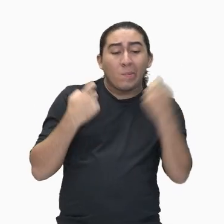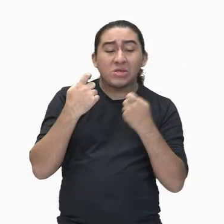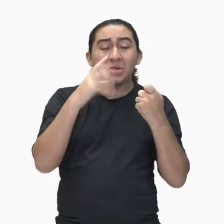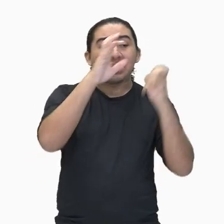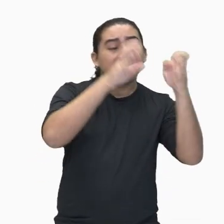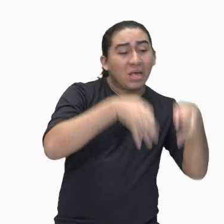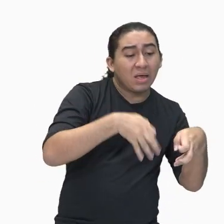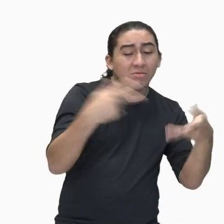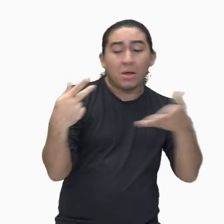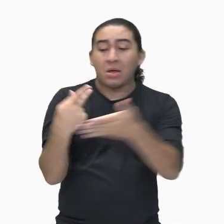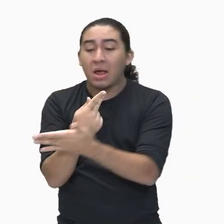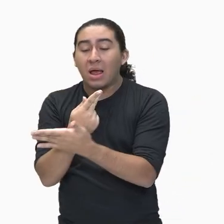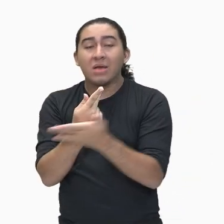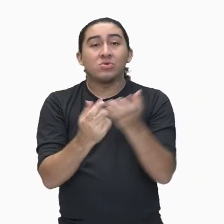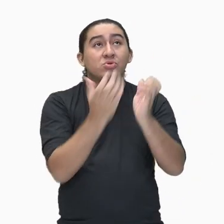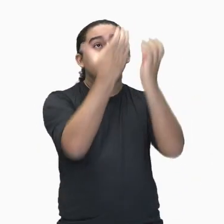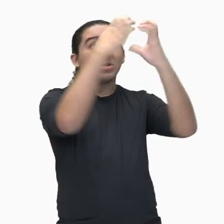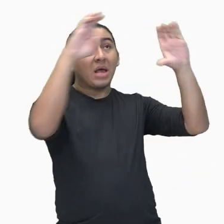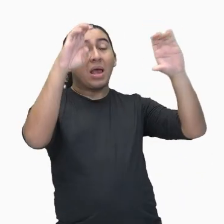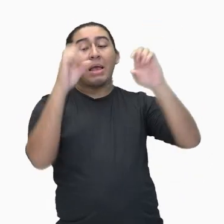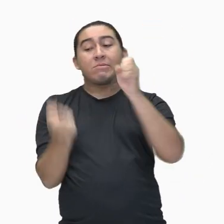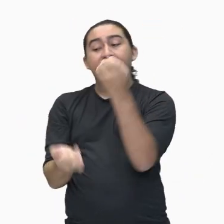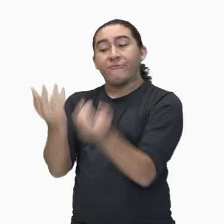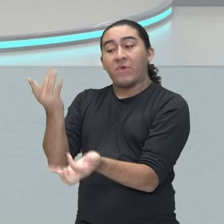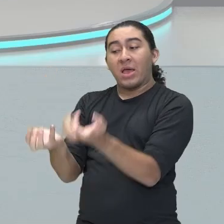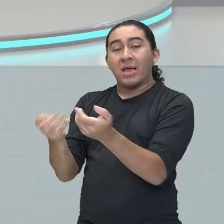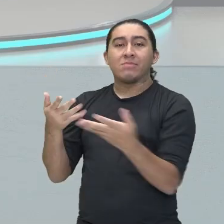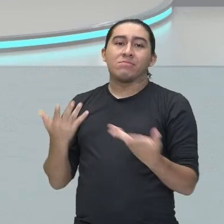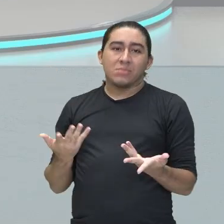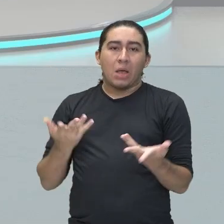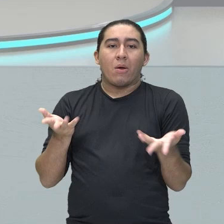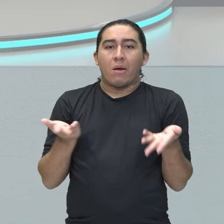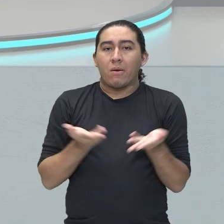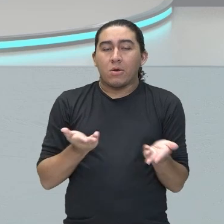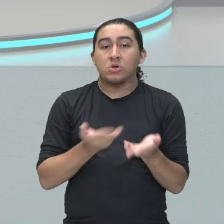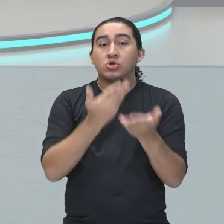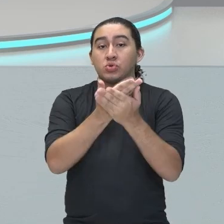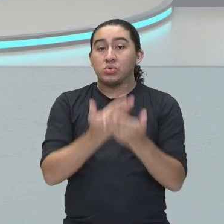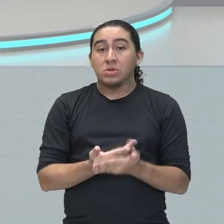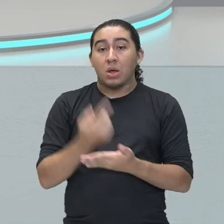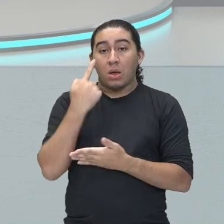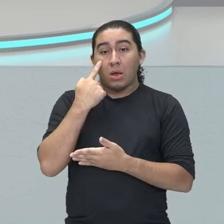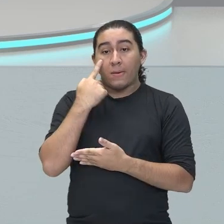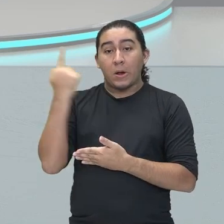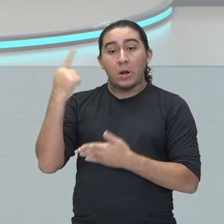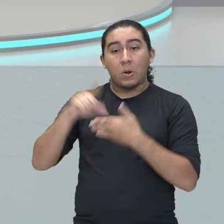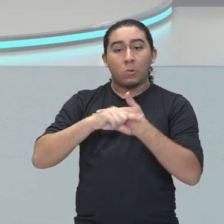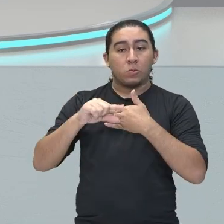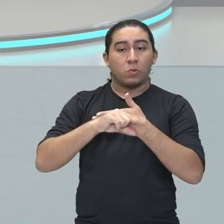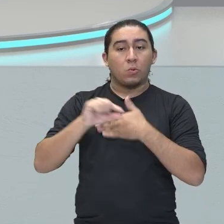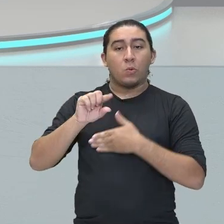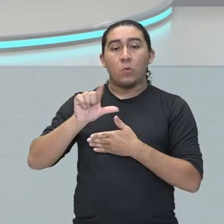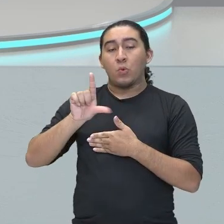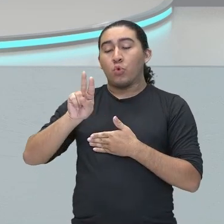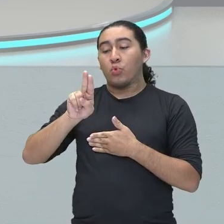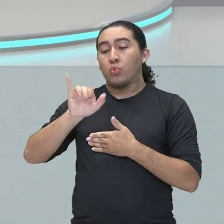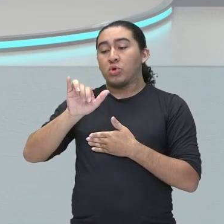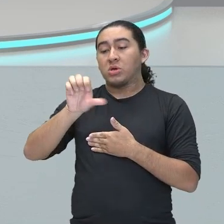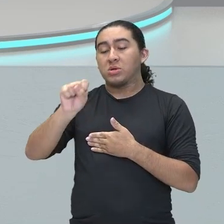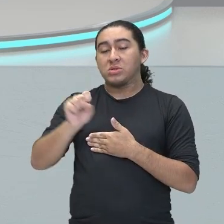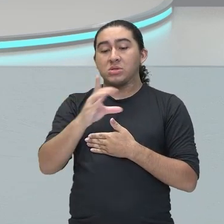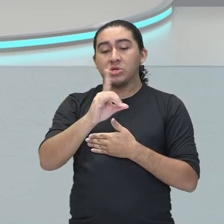e o inferno, tá bom? Vamos ver então um pouco sobre Luís Vaz de Camões. Luís de Camões, ele viveu